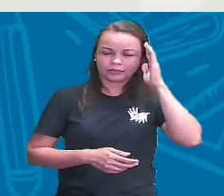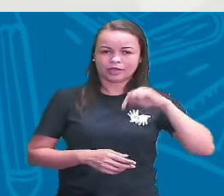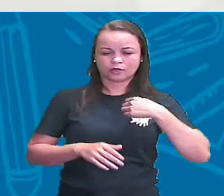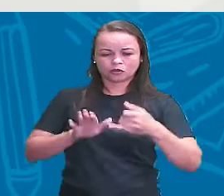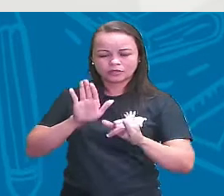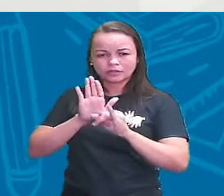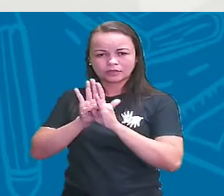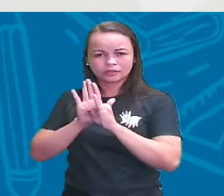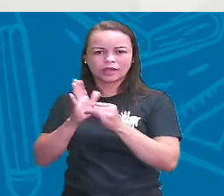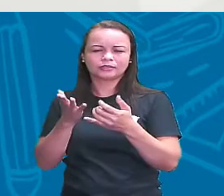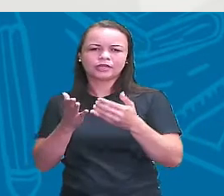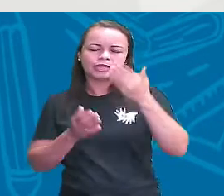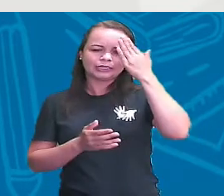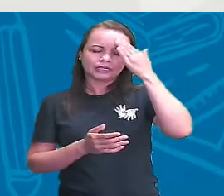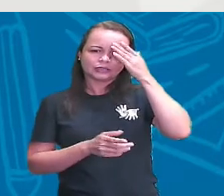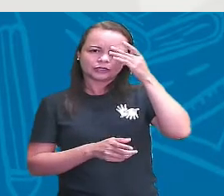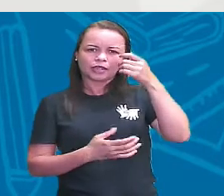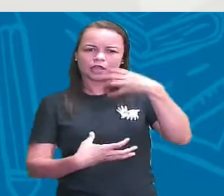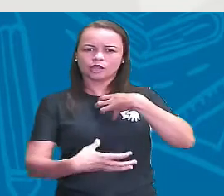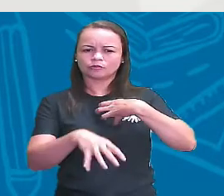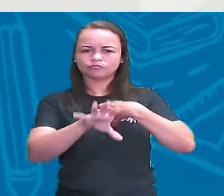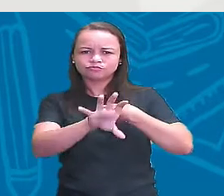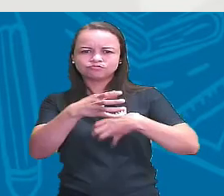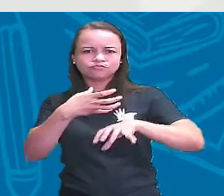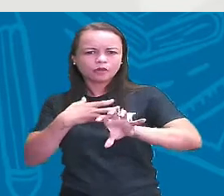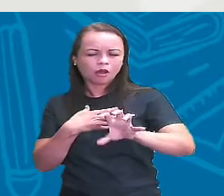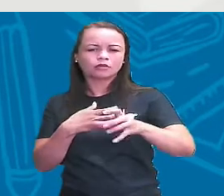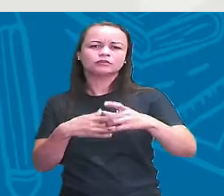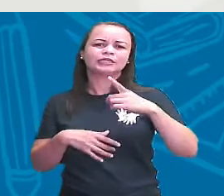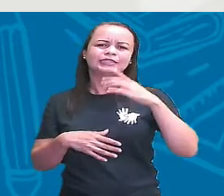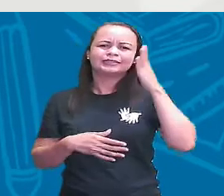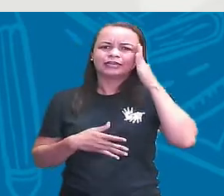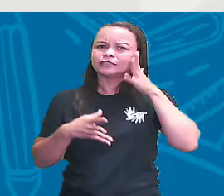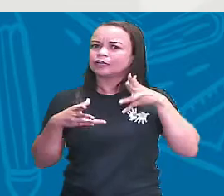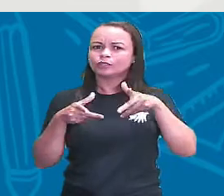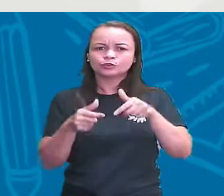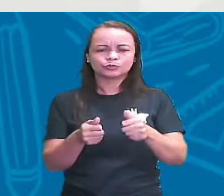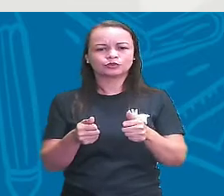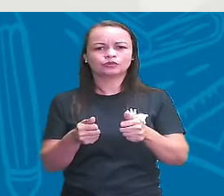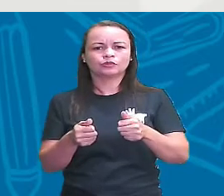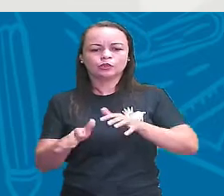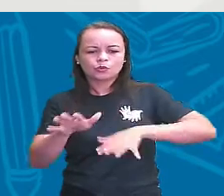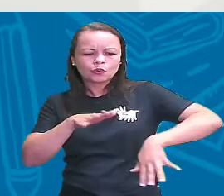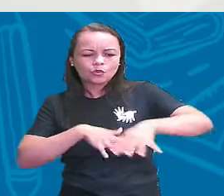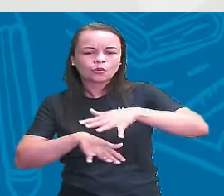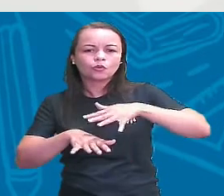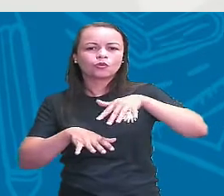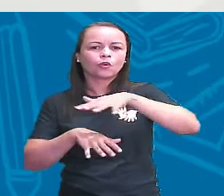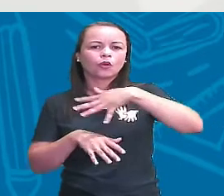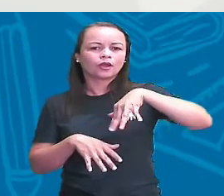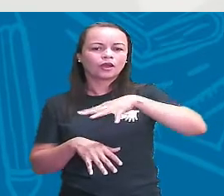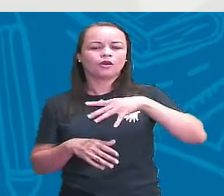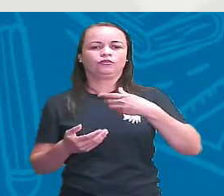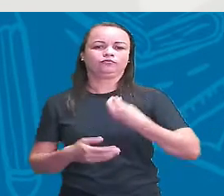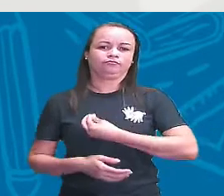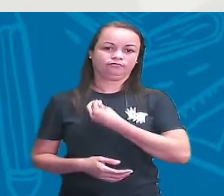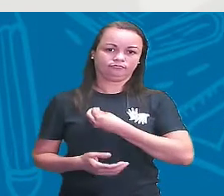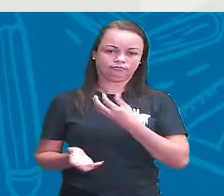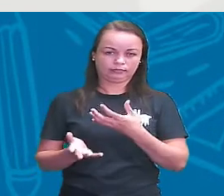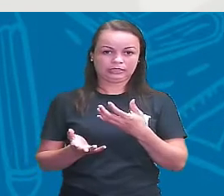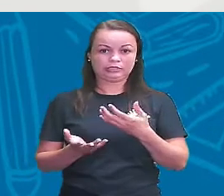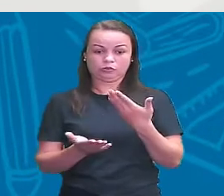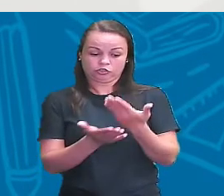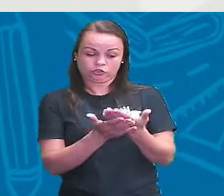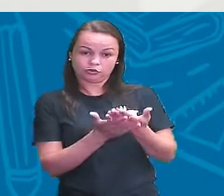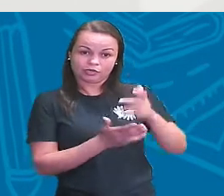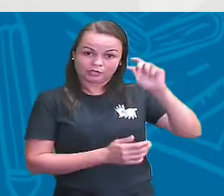a si mesmo, entender o outro, entender o meio em que a gente vive. Lembra disso? Pronto. Então a gente estudando a África, a gente também